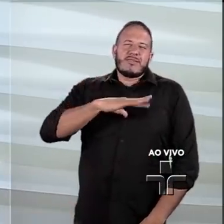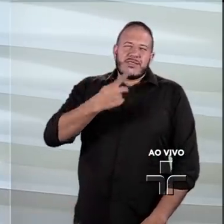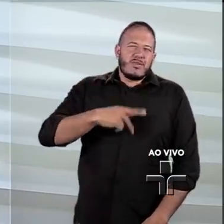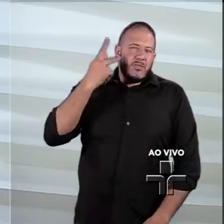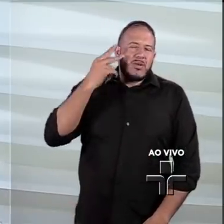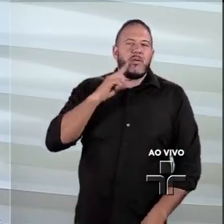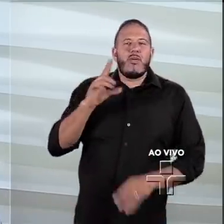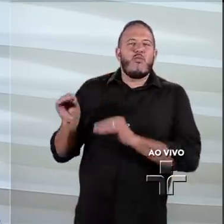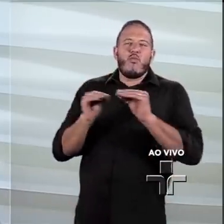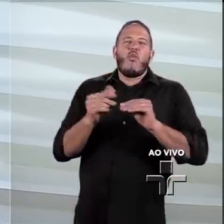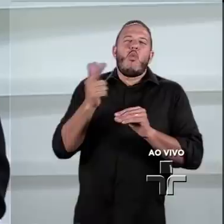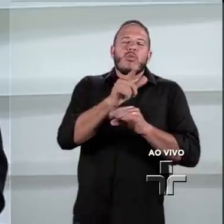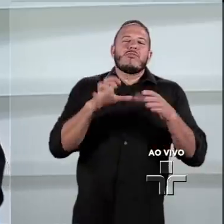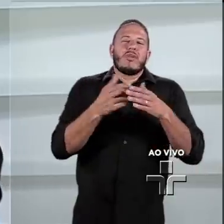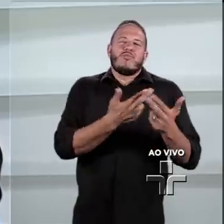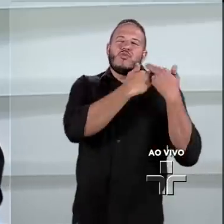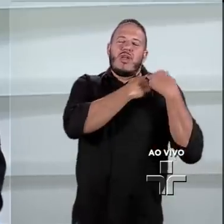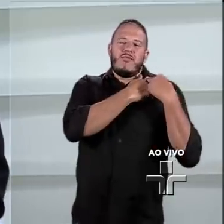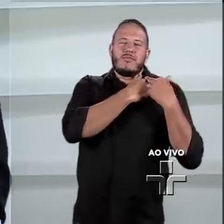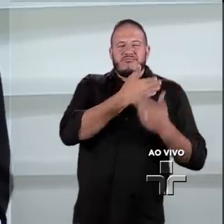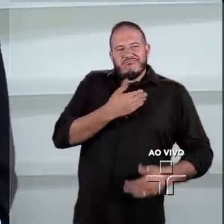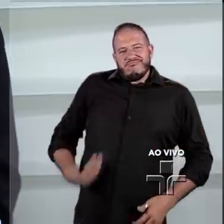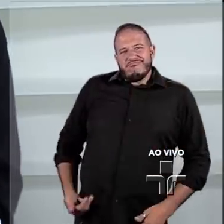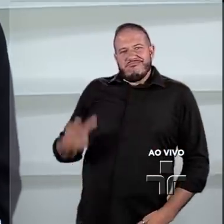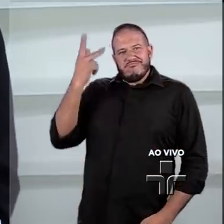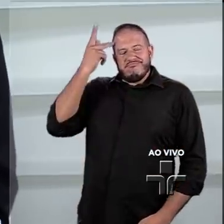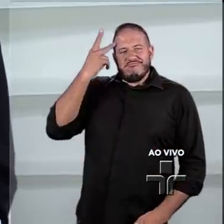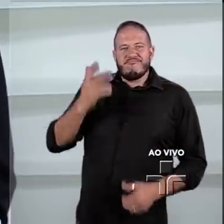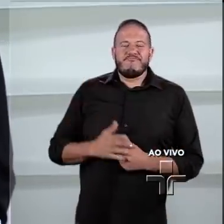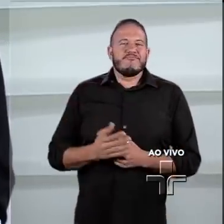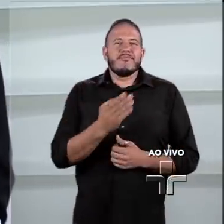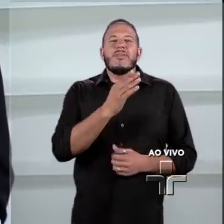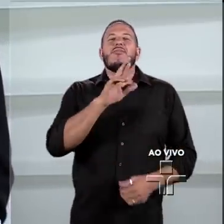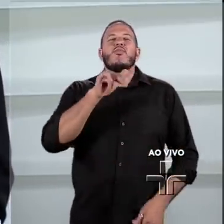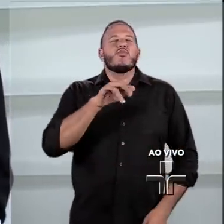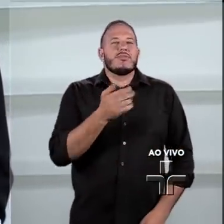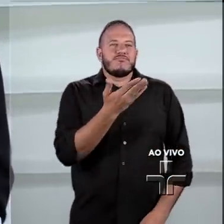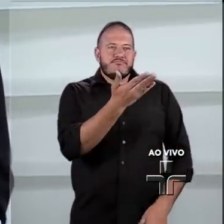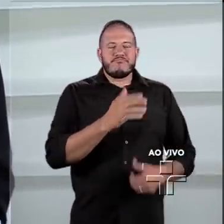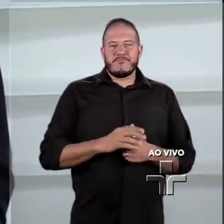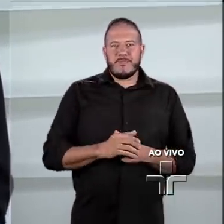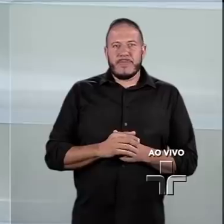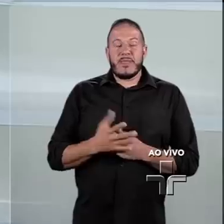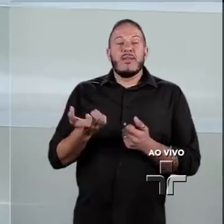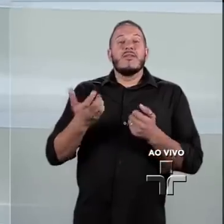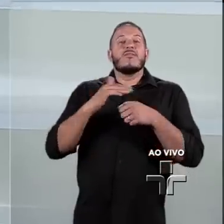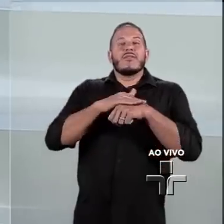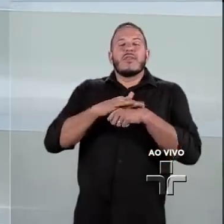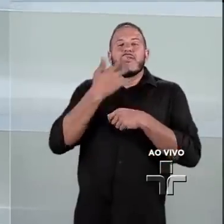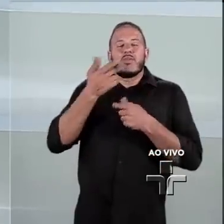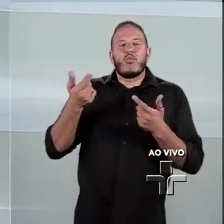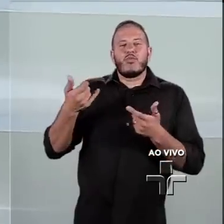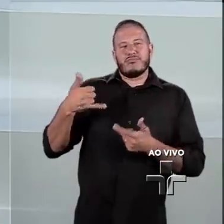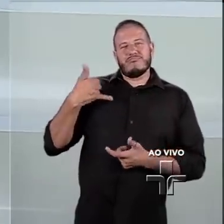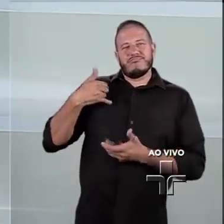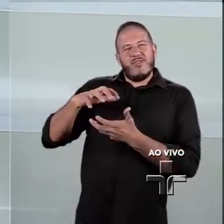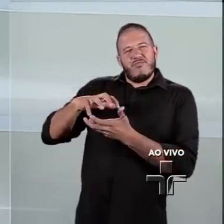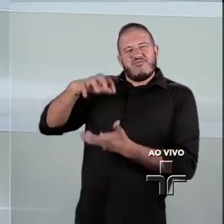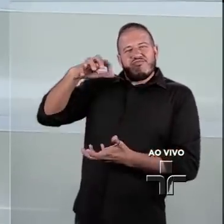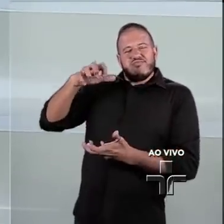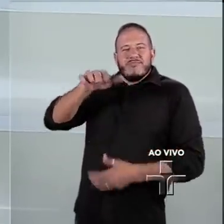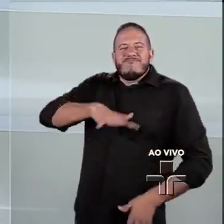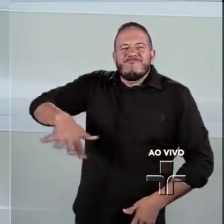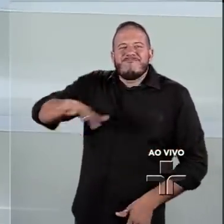para o Tribunal de Contas do Estado. Bruna, Débora Freitas tem uma pergunta. Prefeito, eu queria falar um pouquinho sobre o envelhecimento da população que tem acontecido